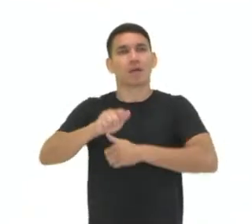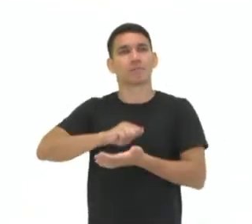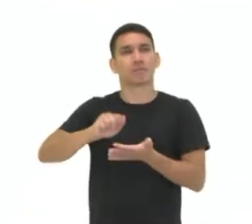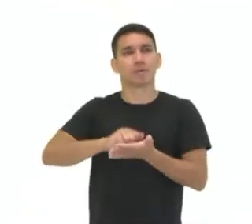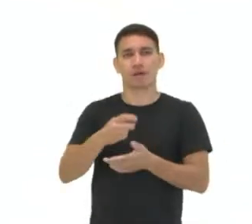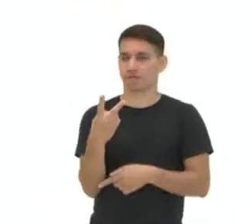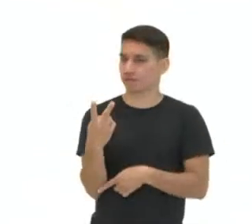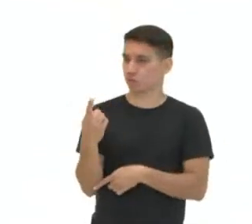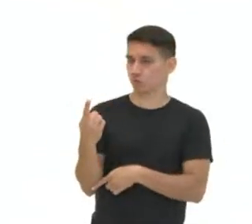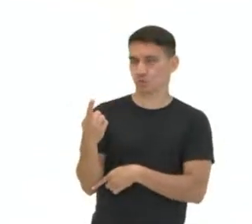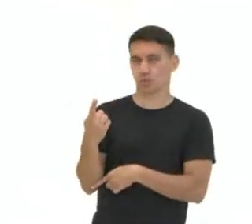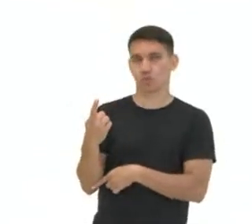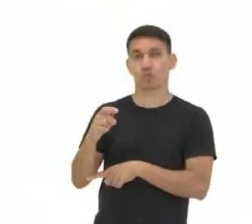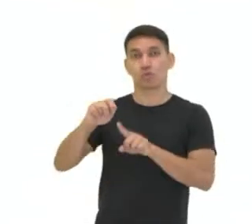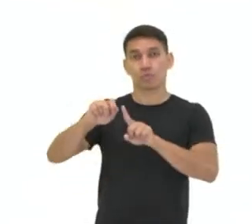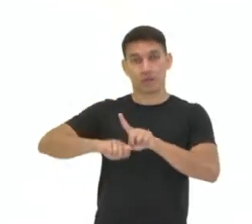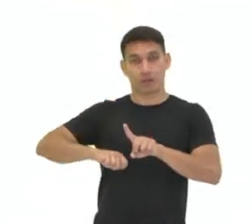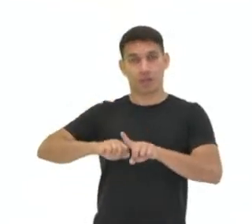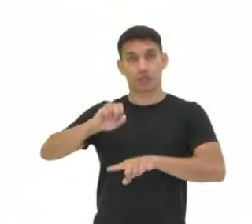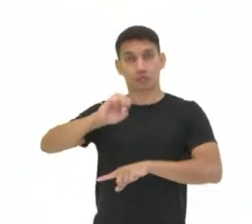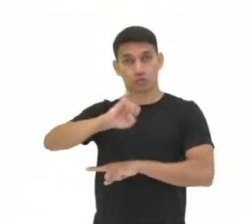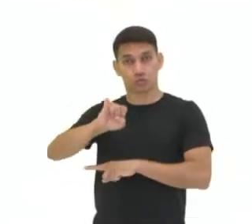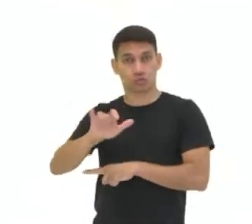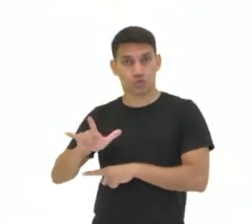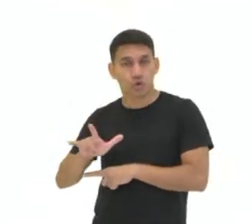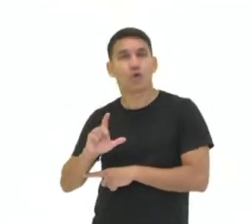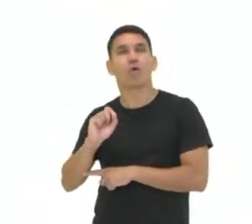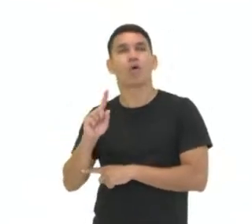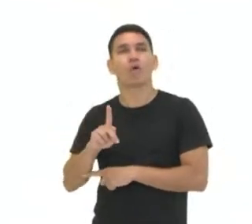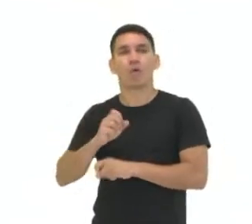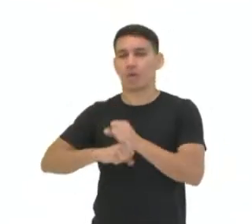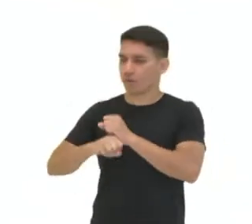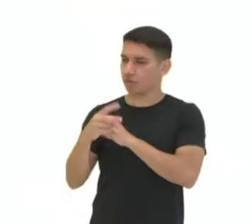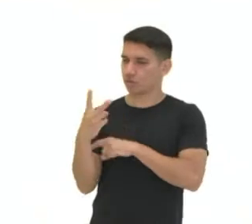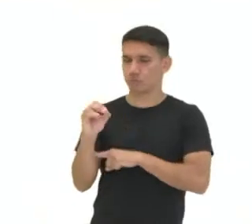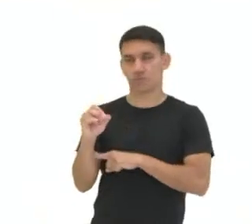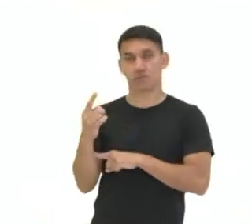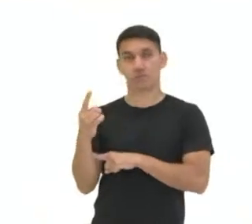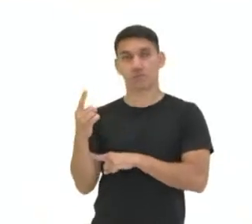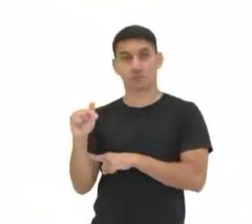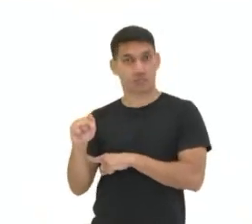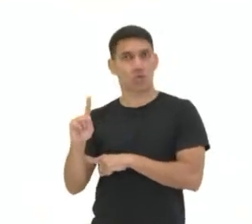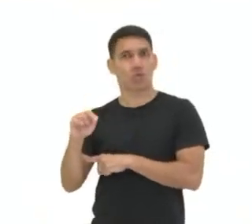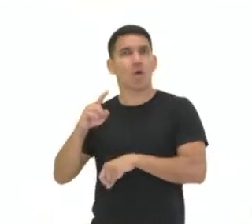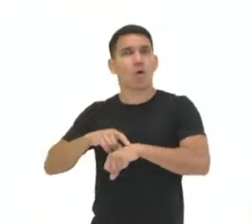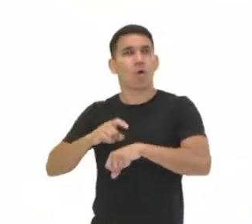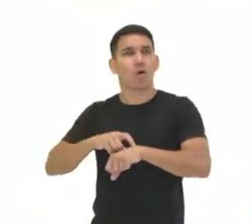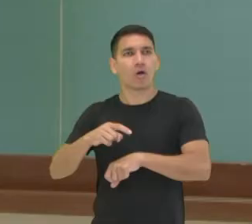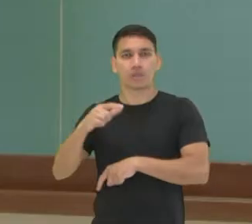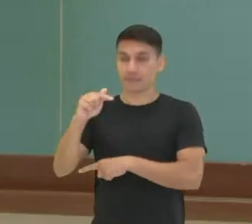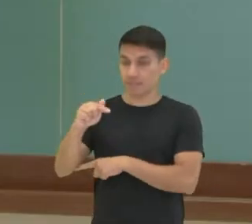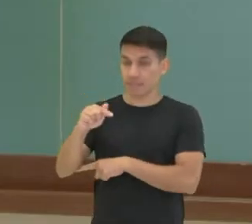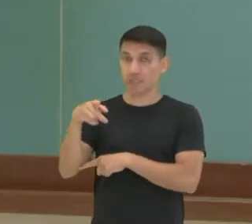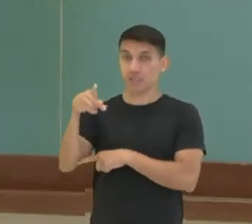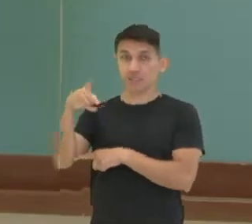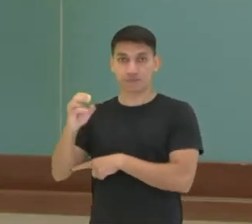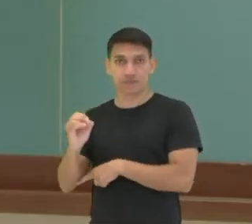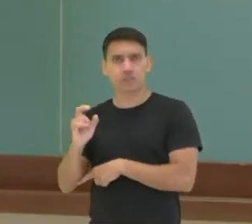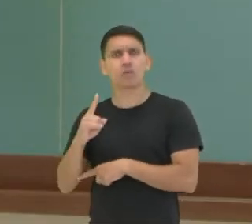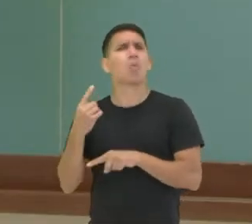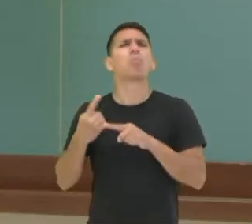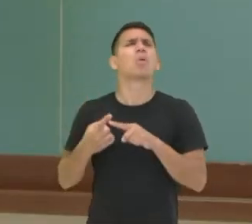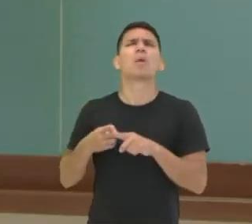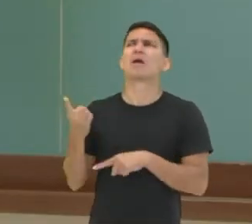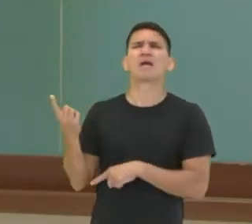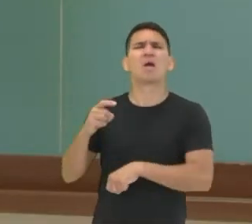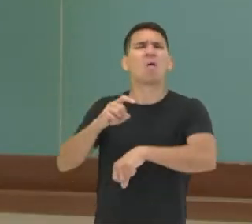21/7/2017, às 19 horas e 20 minutos. Ah, isso aqui é importante. Por que tem o